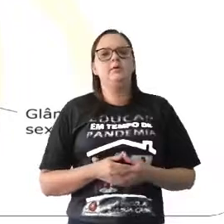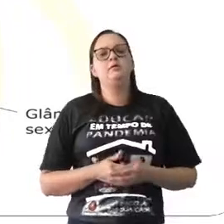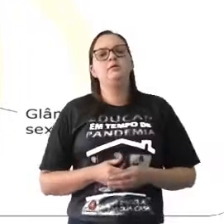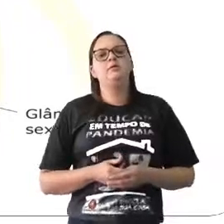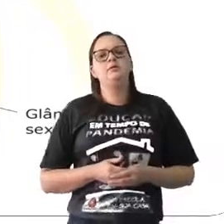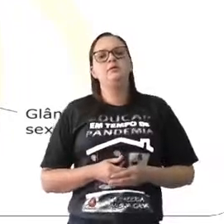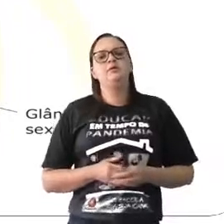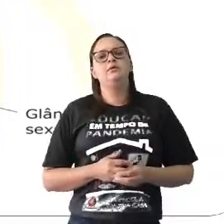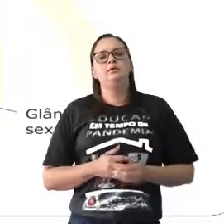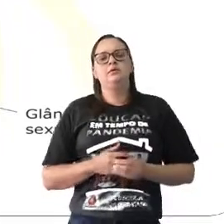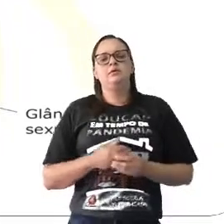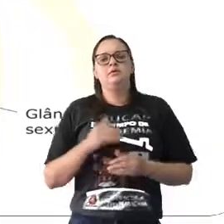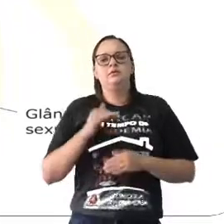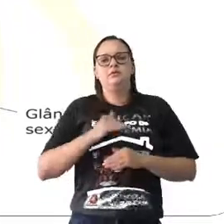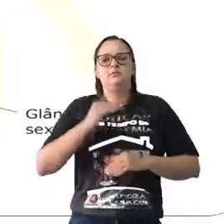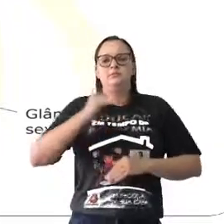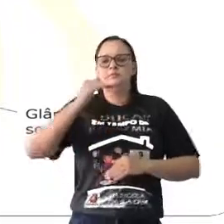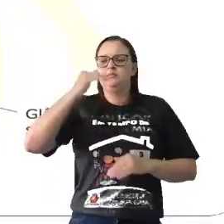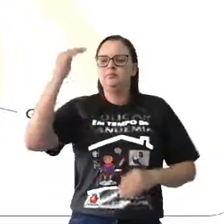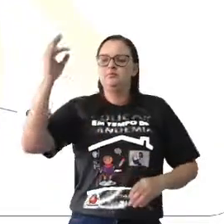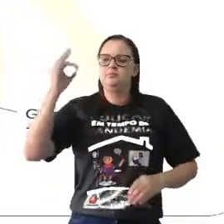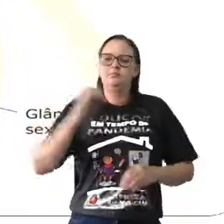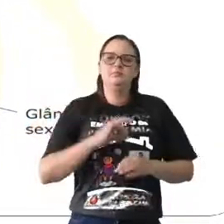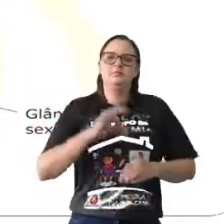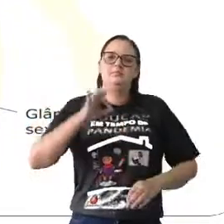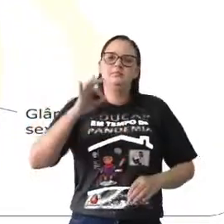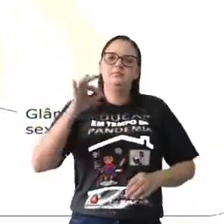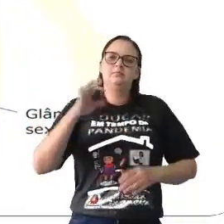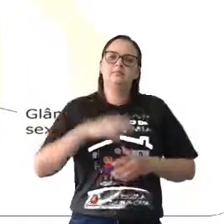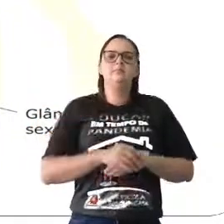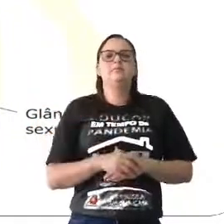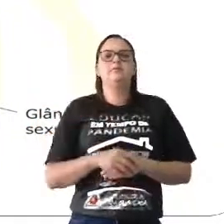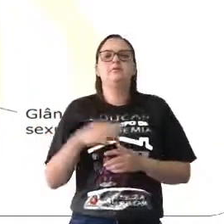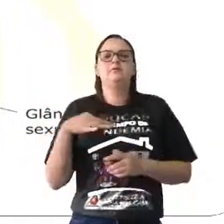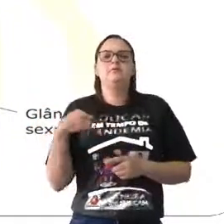hormônio do crescimento que durante toda a nossa vida, desde